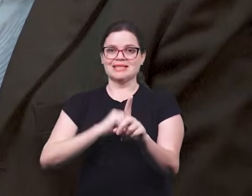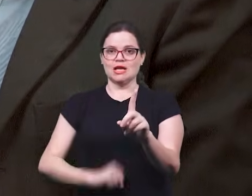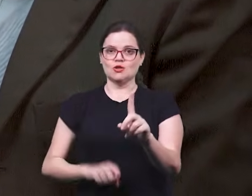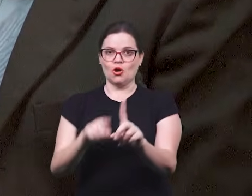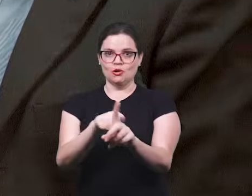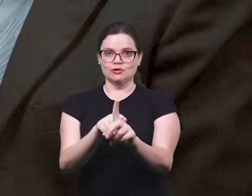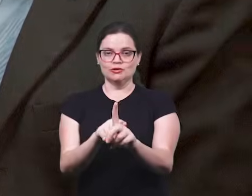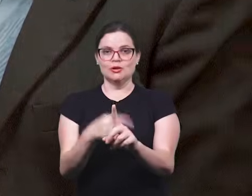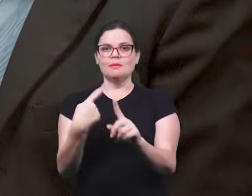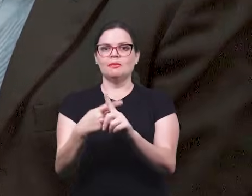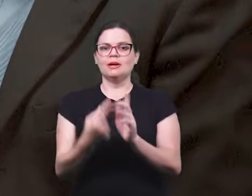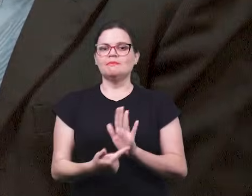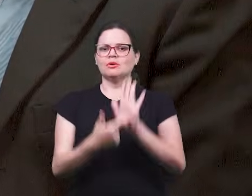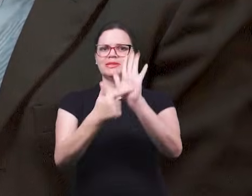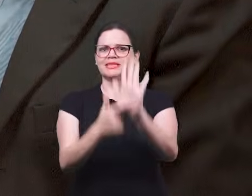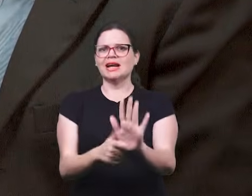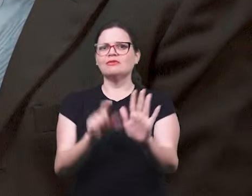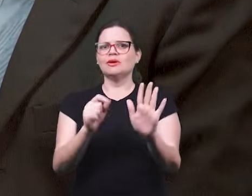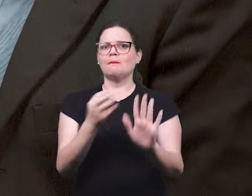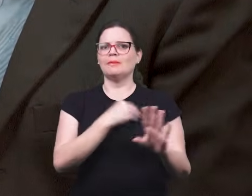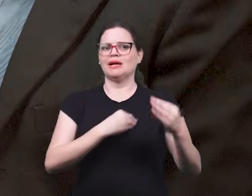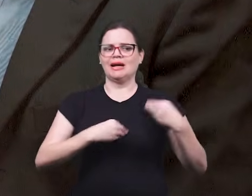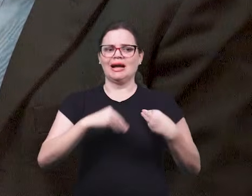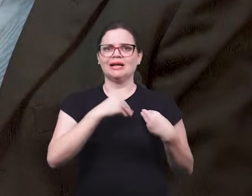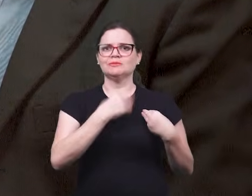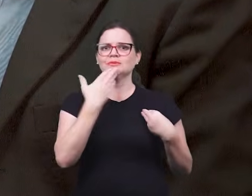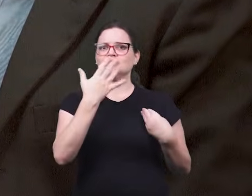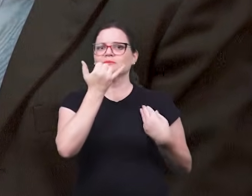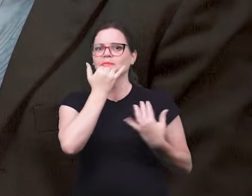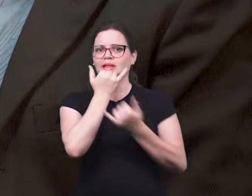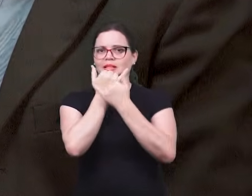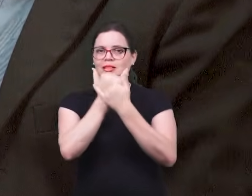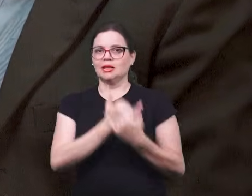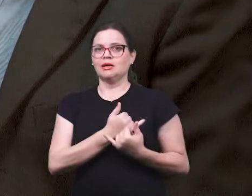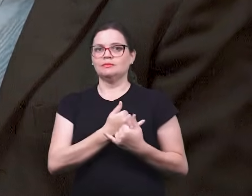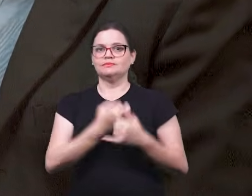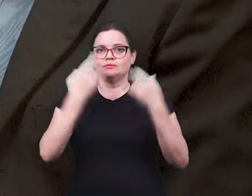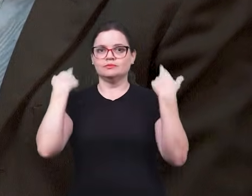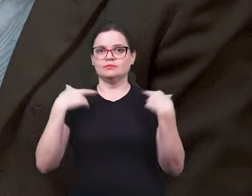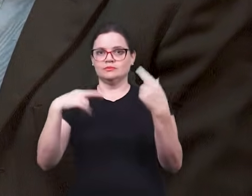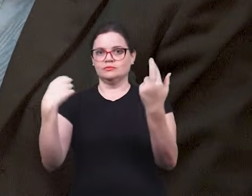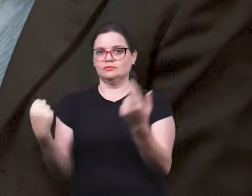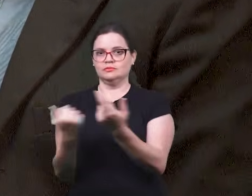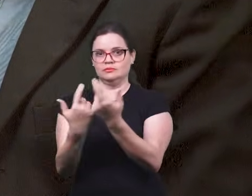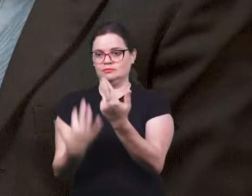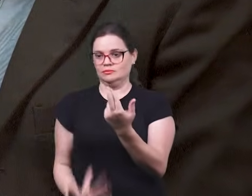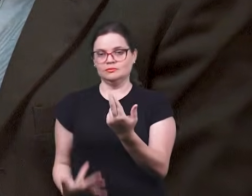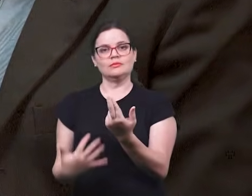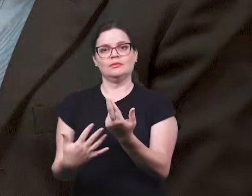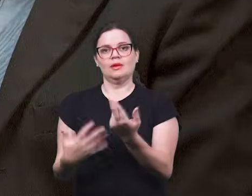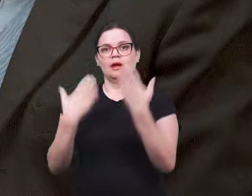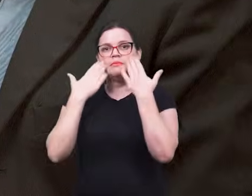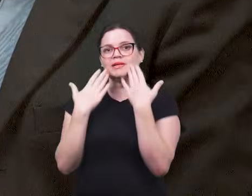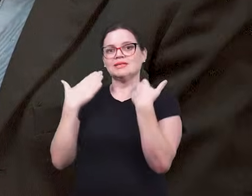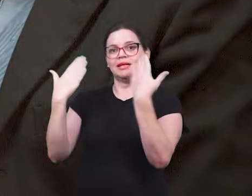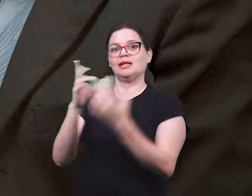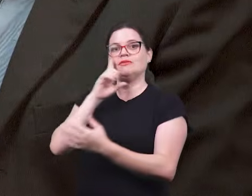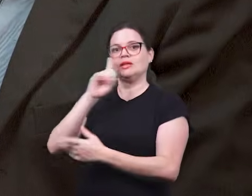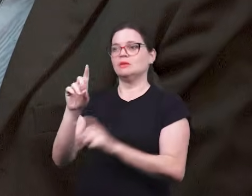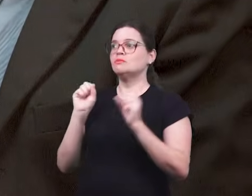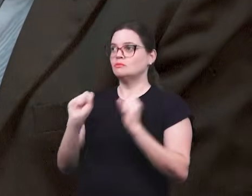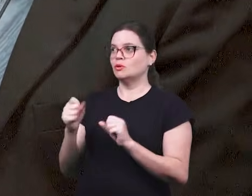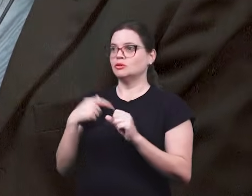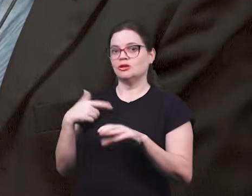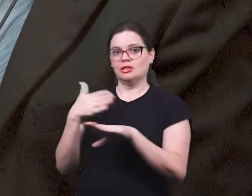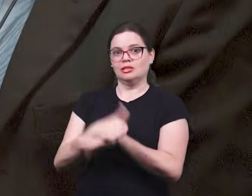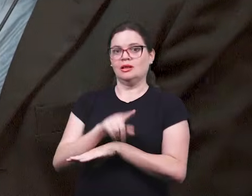Representava o povo, levava o pecado, né? O pecado, o sacrifício pelo pecado do povo. Ele apresentava diante de Deus para ele poder entrar